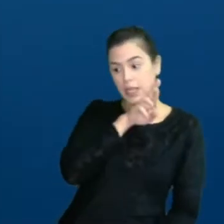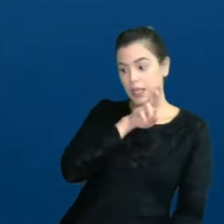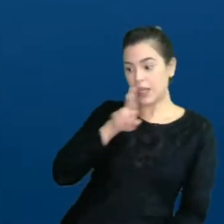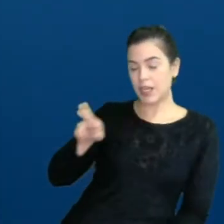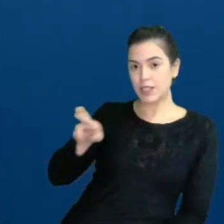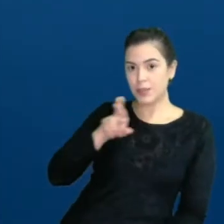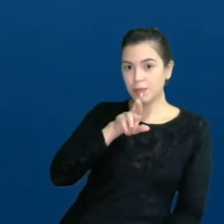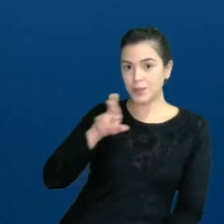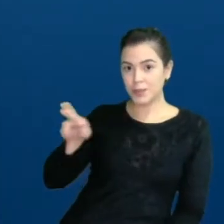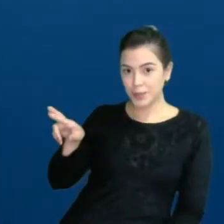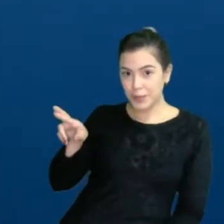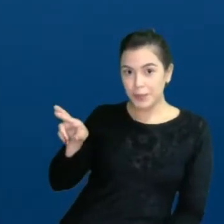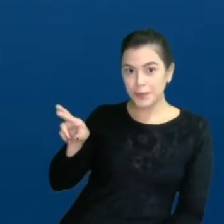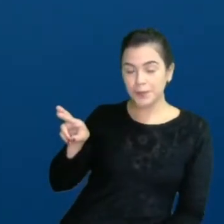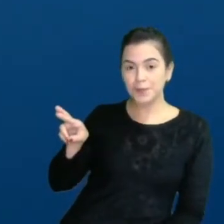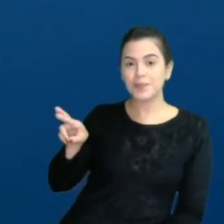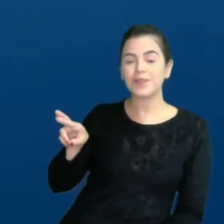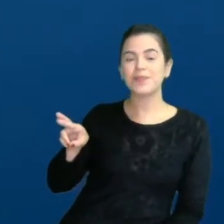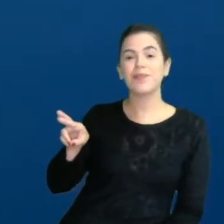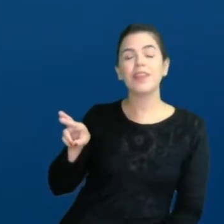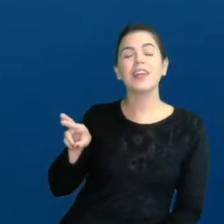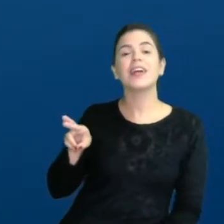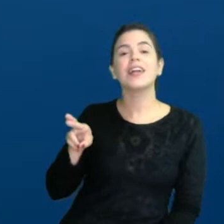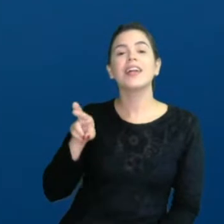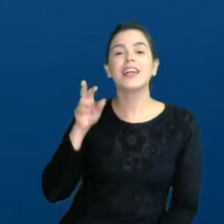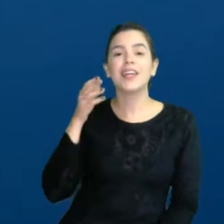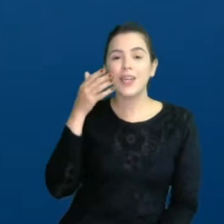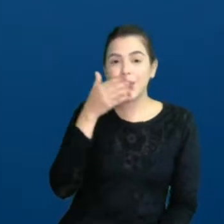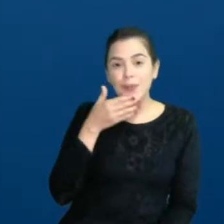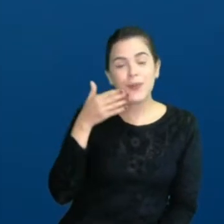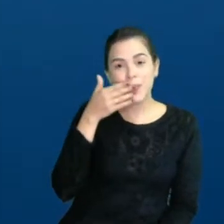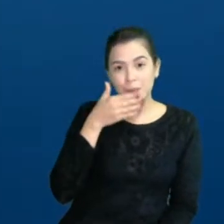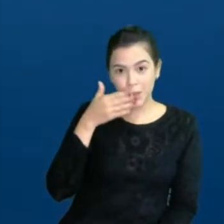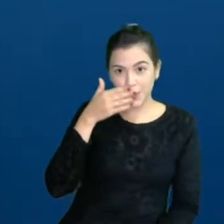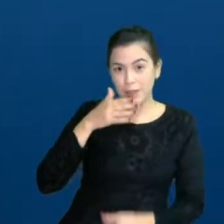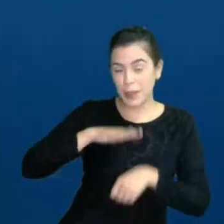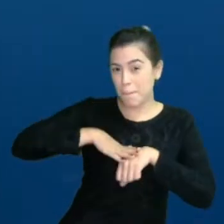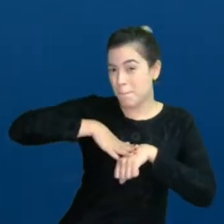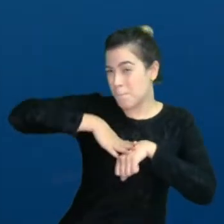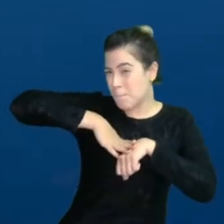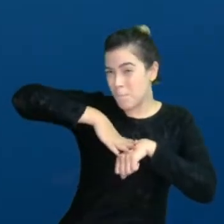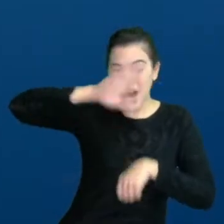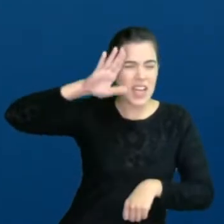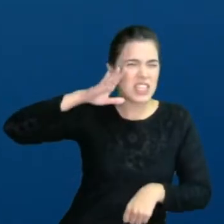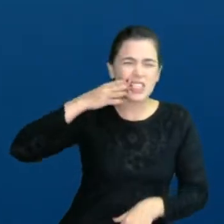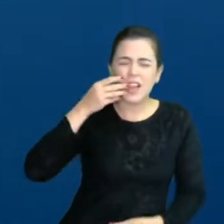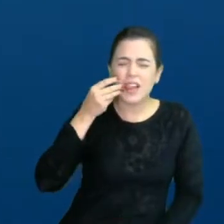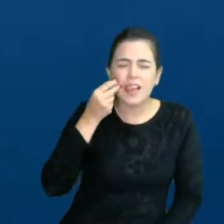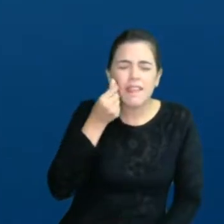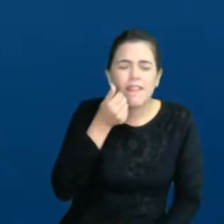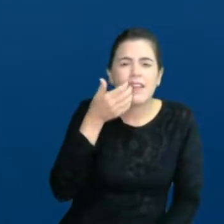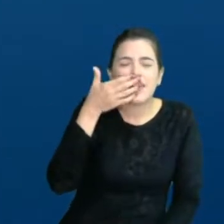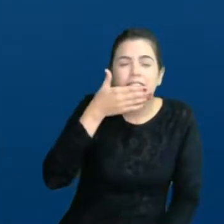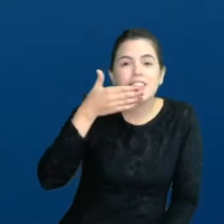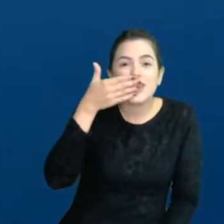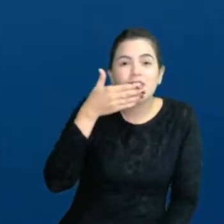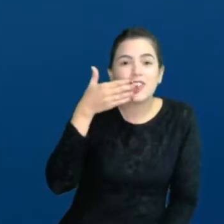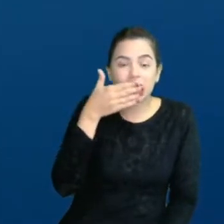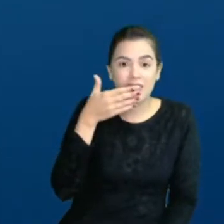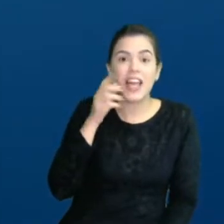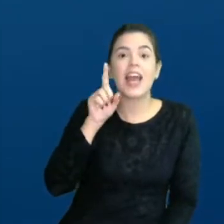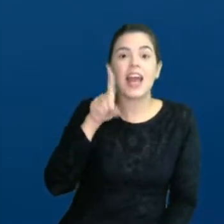respondeu pro doce que o doce mais doce era